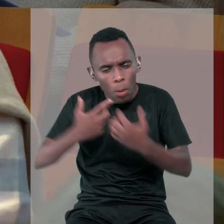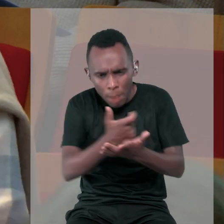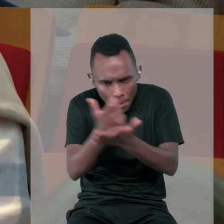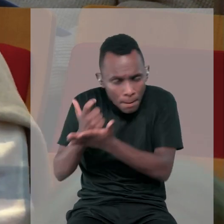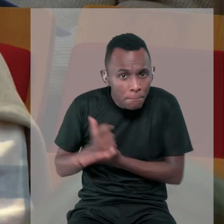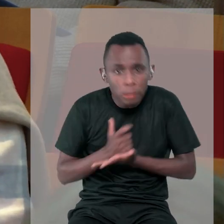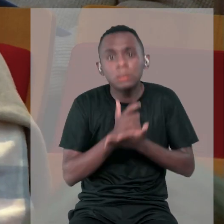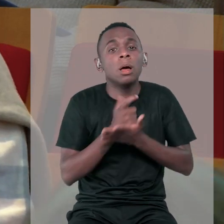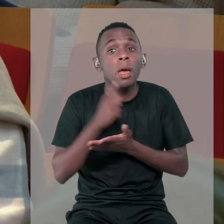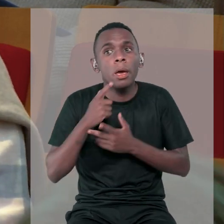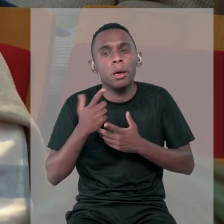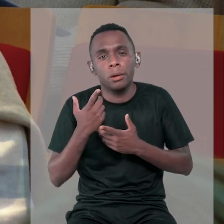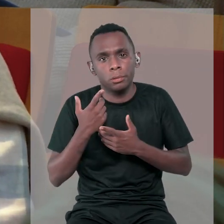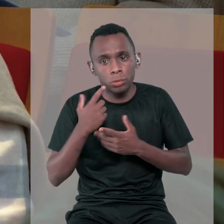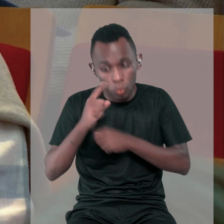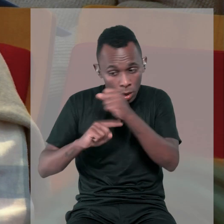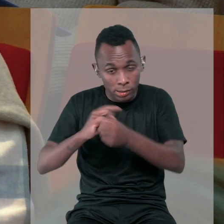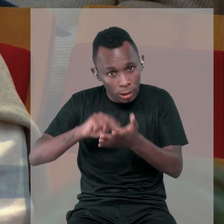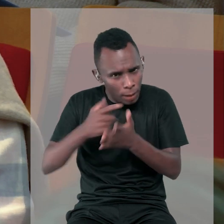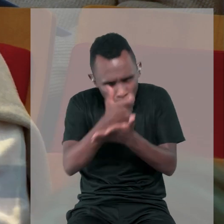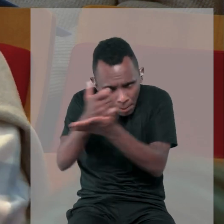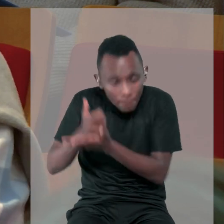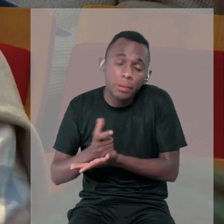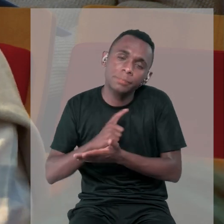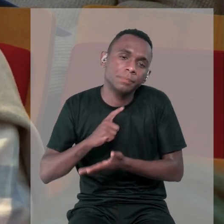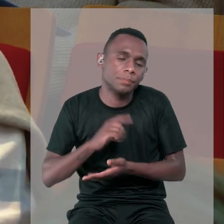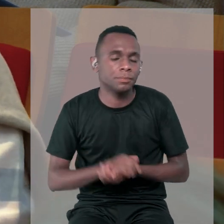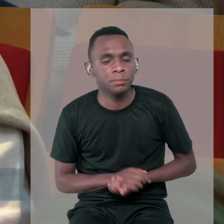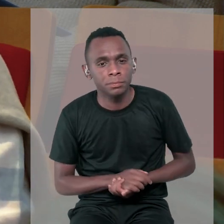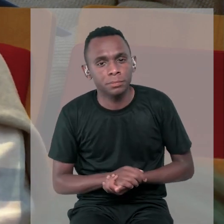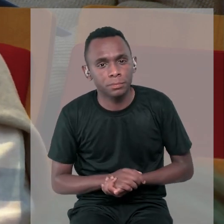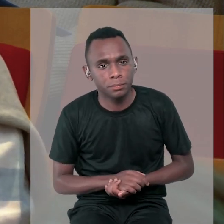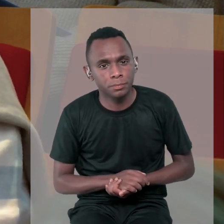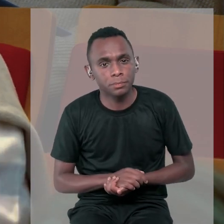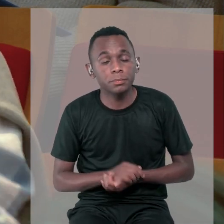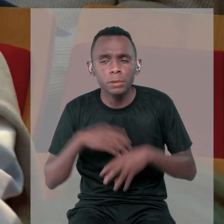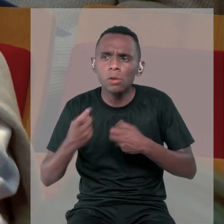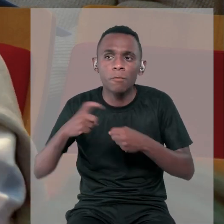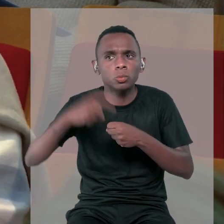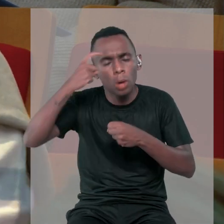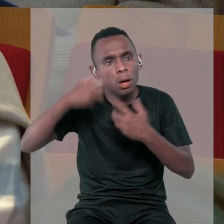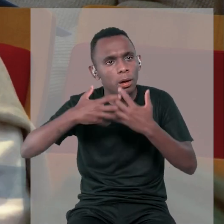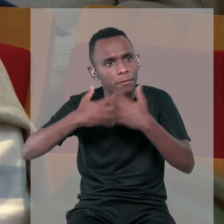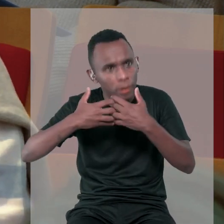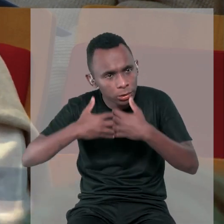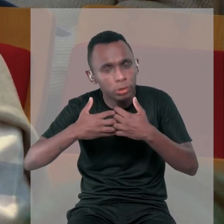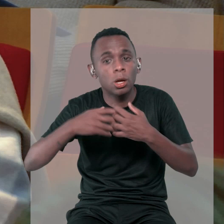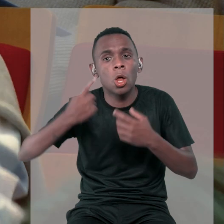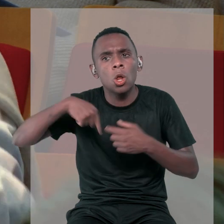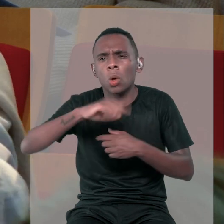artilharia, né? Então, isso voltou a ser pensado. A gente não acredita mais